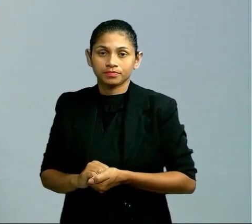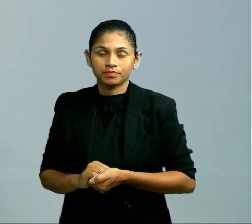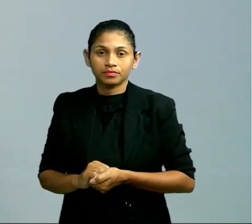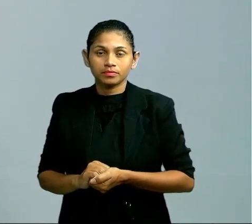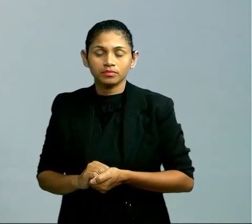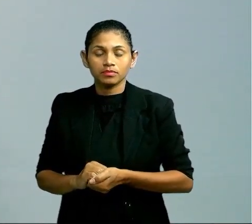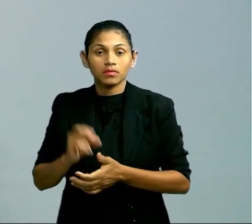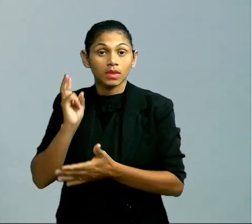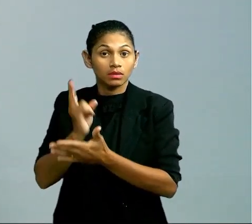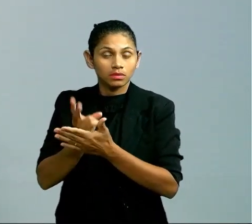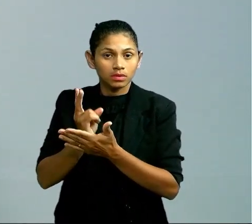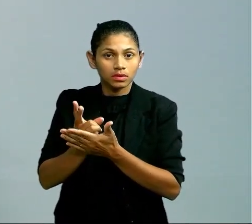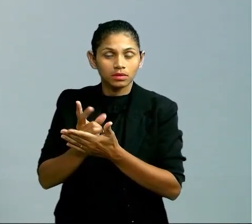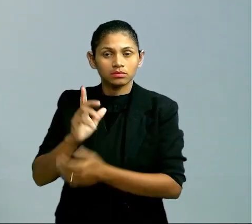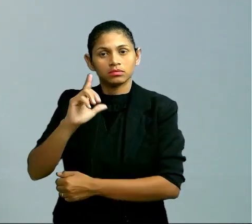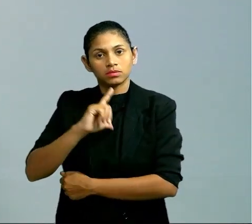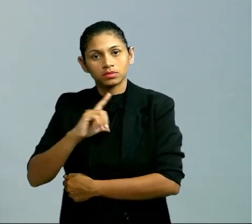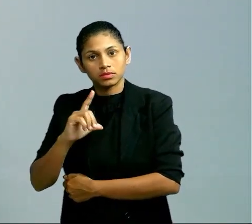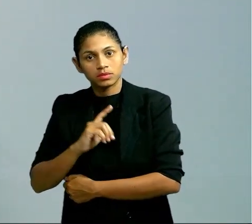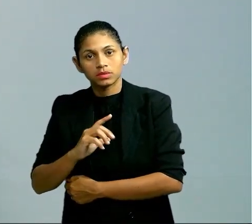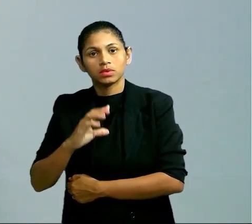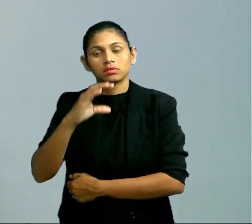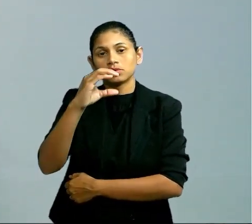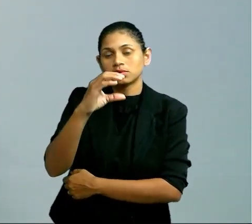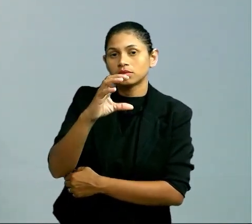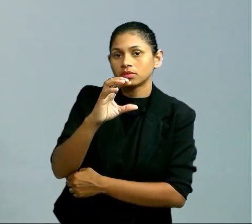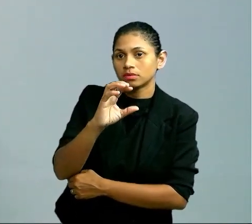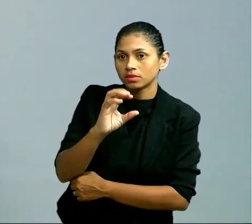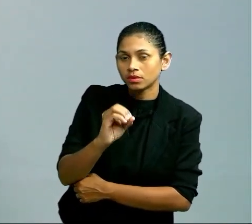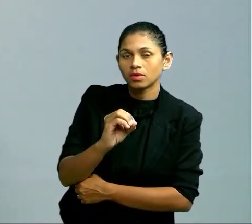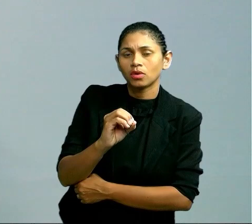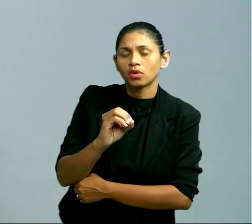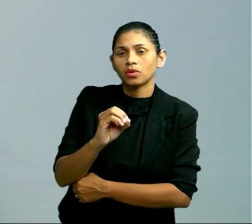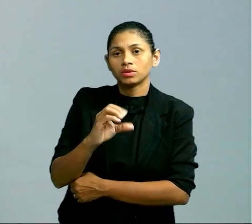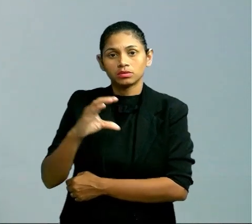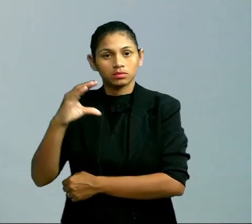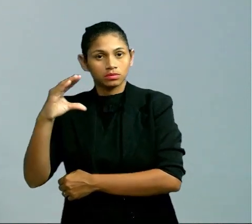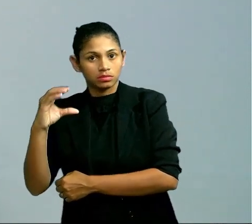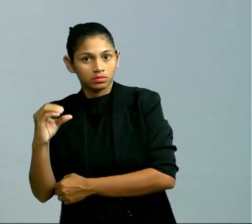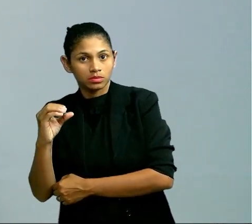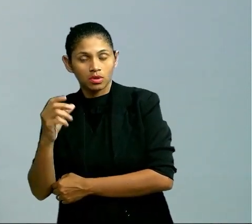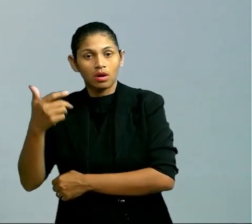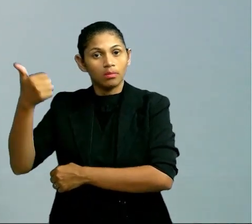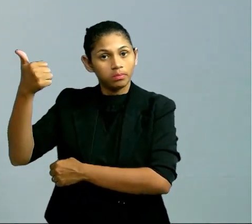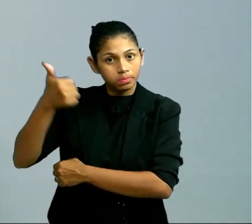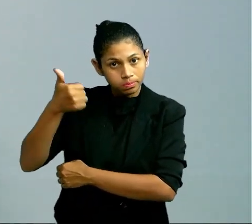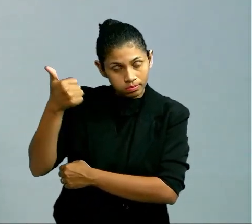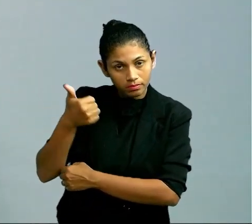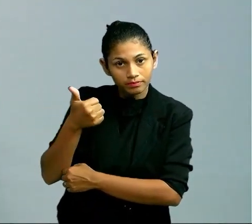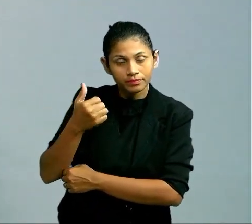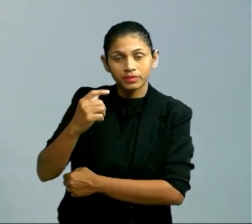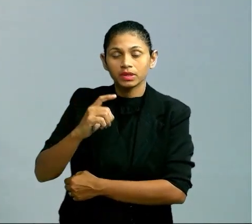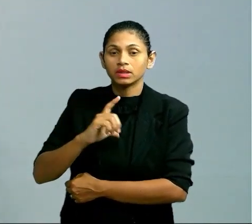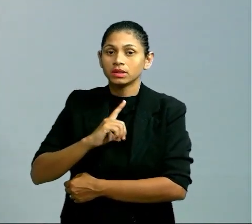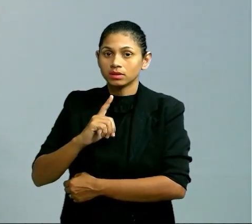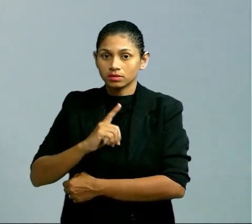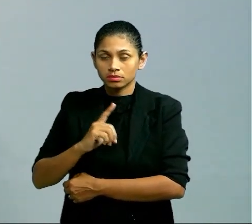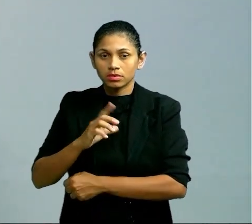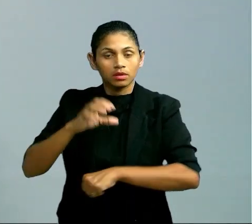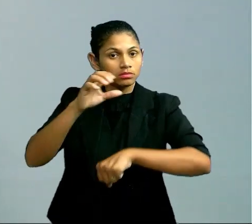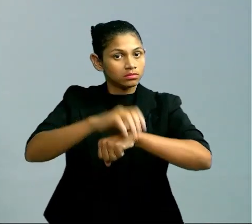as vezes que tiver uma carbonila em um carbono primário, nós teremos uma função